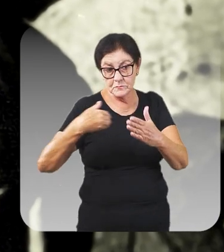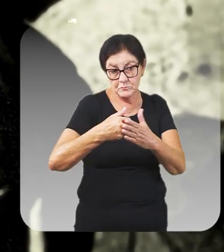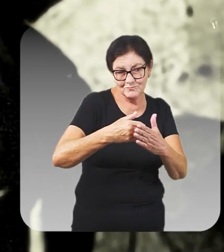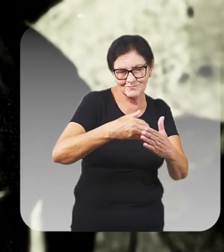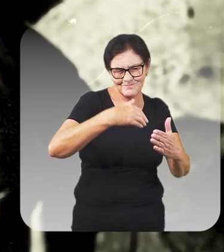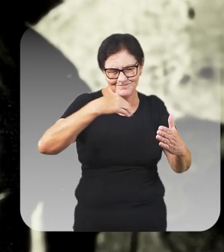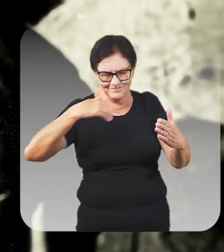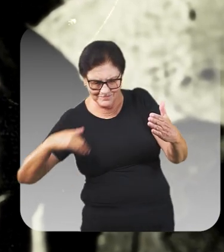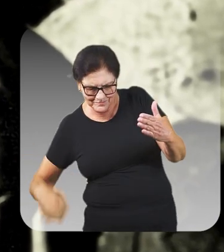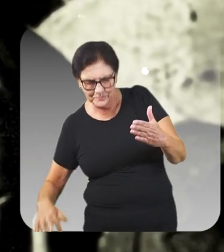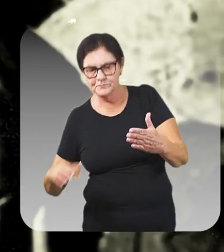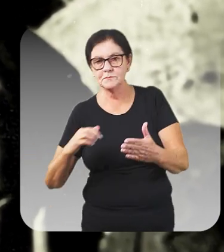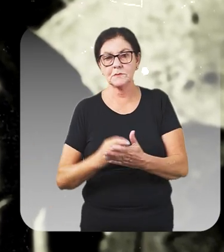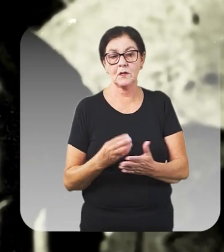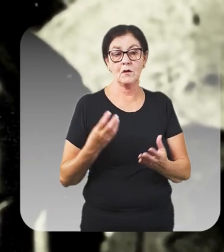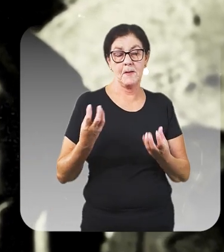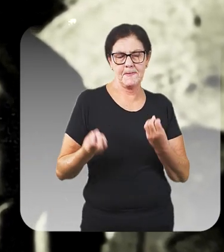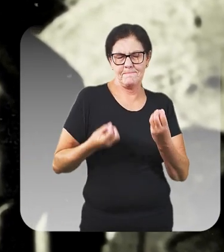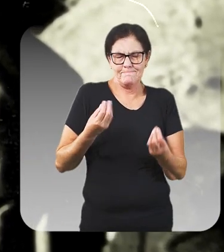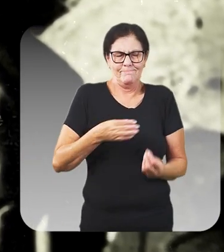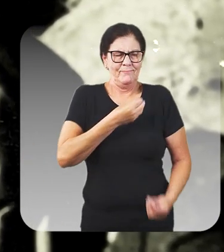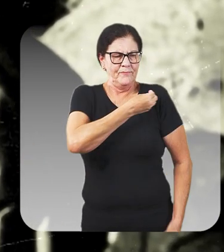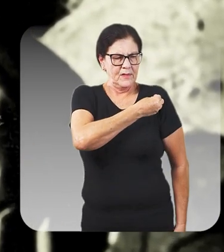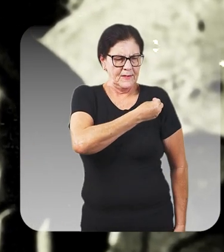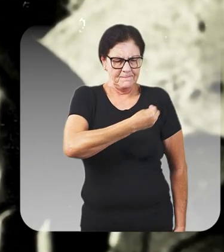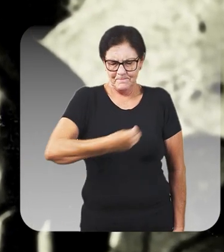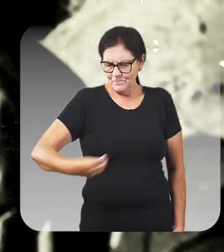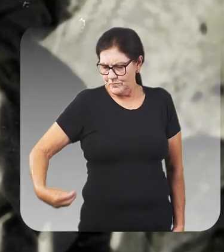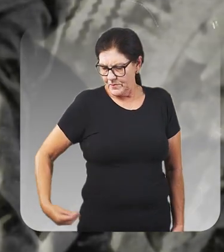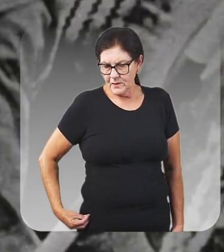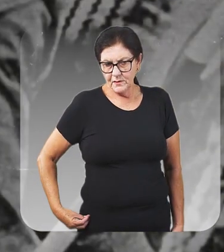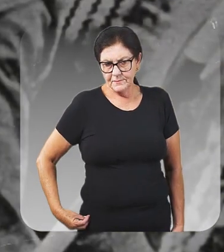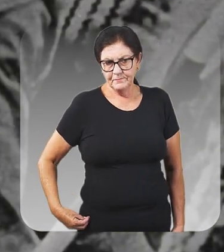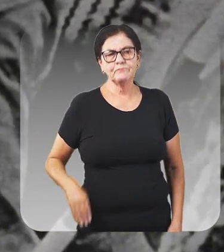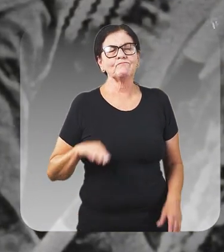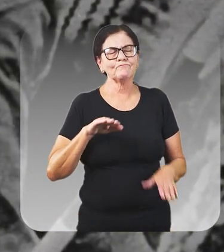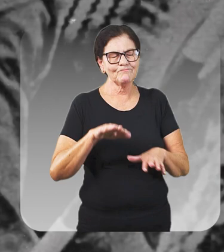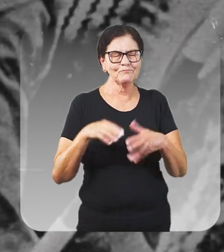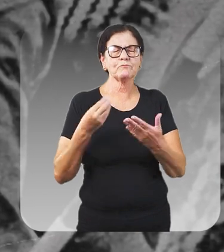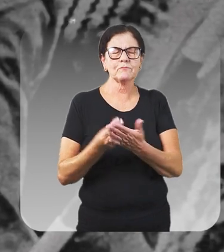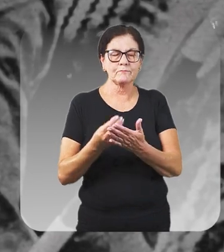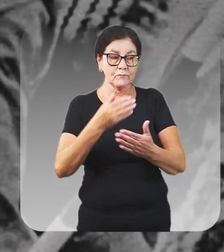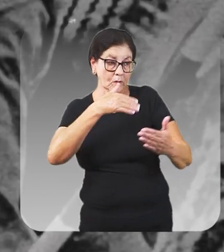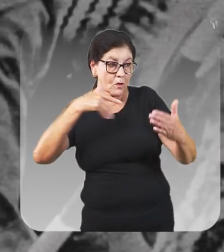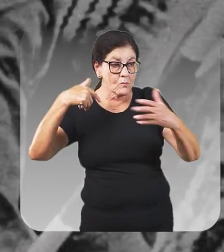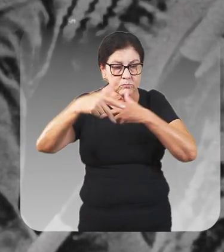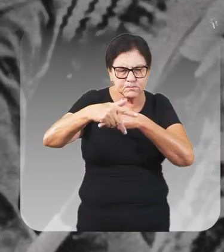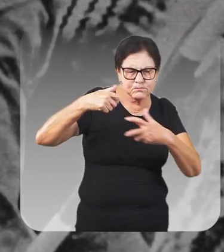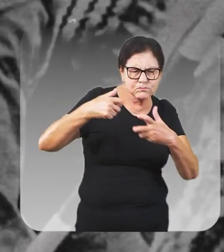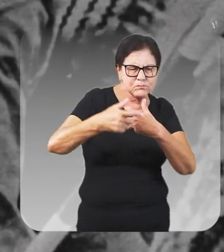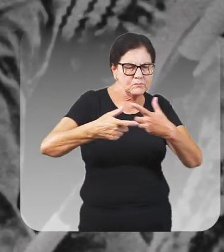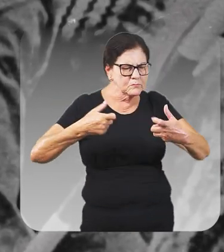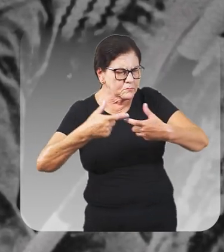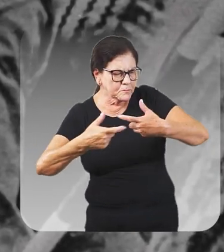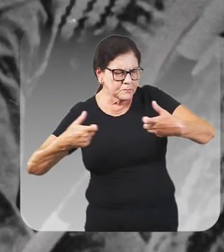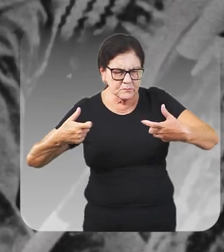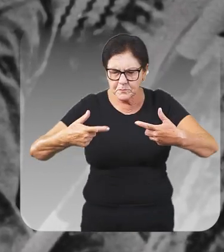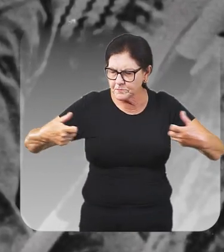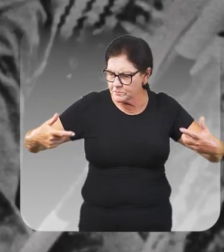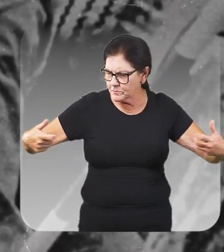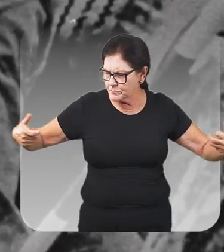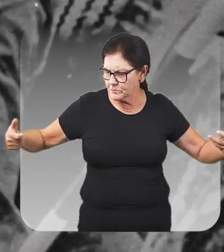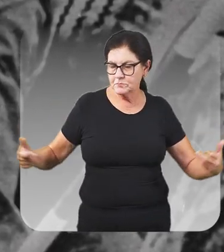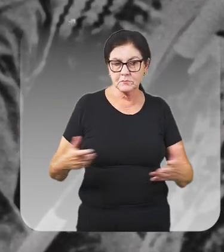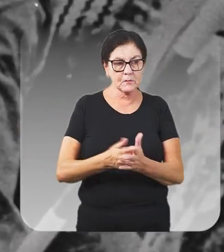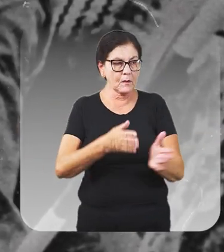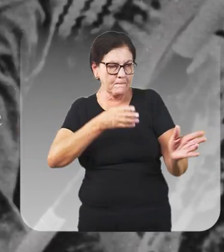estavam rapidamente se desgastando sob o fogo pesado do governo. Mesmo assim, os tenentes no forte se recusaram a se render.